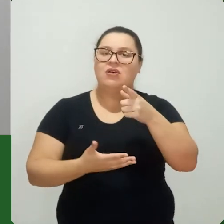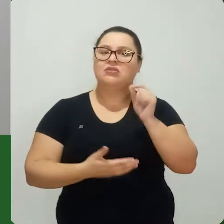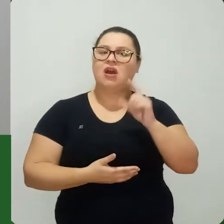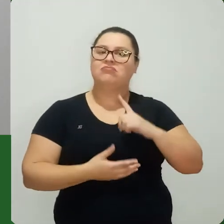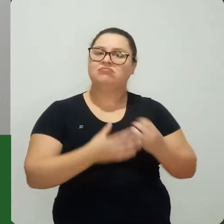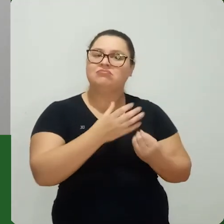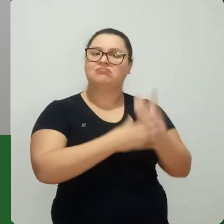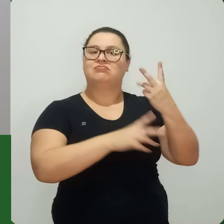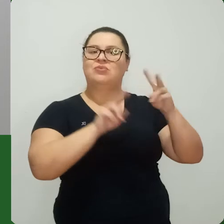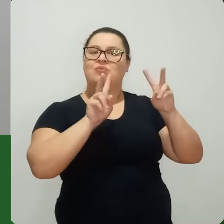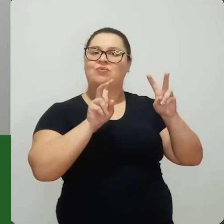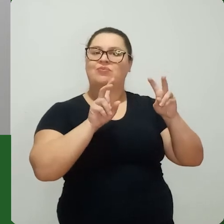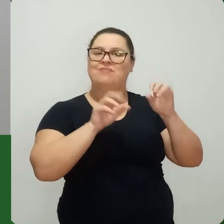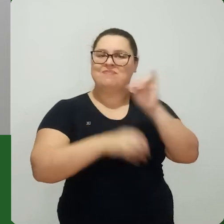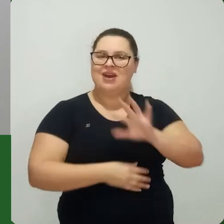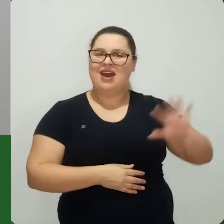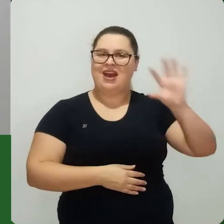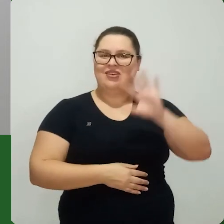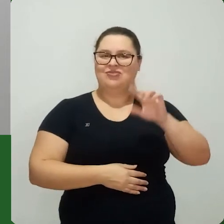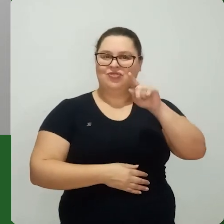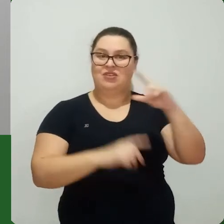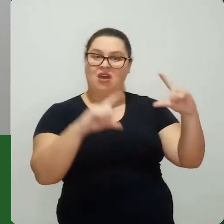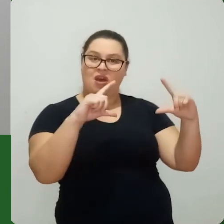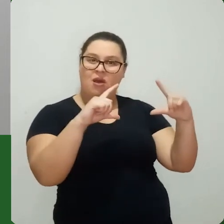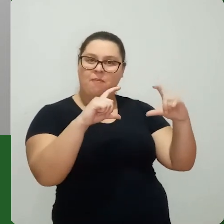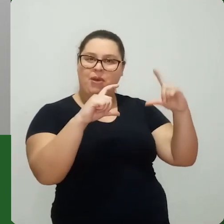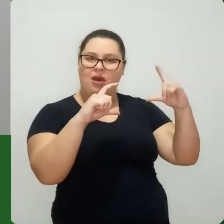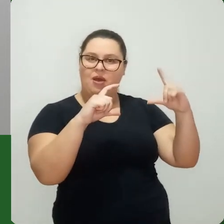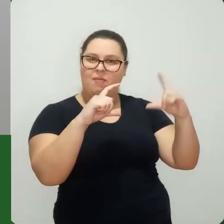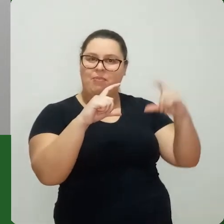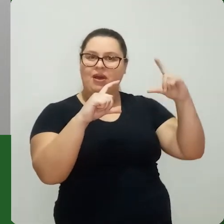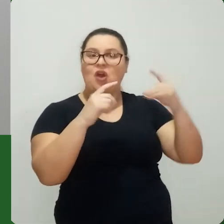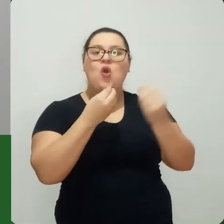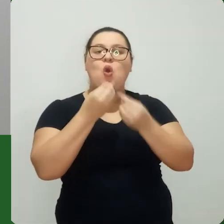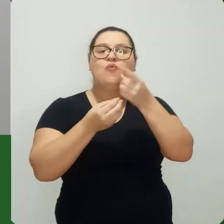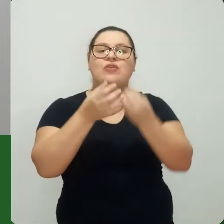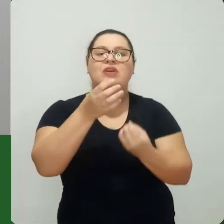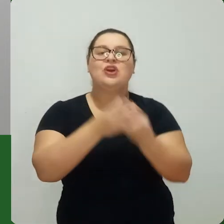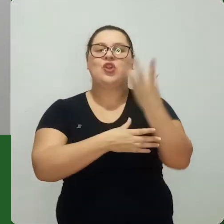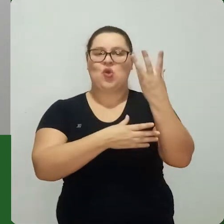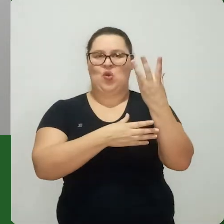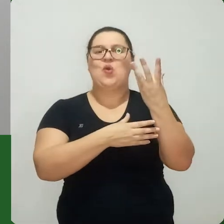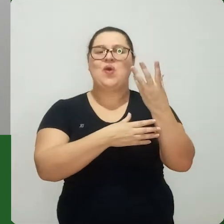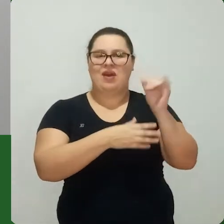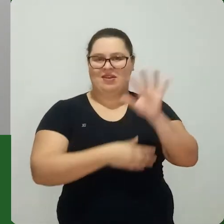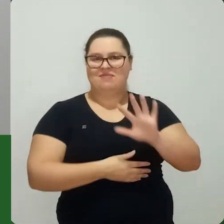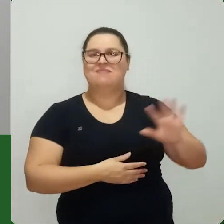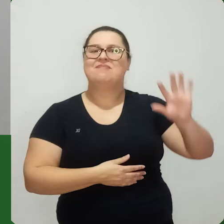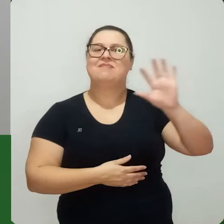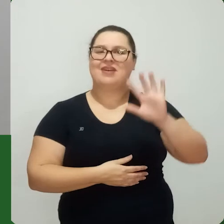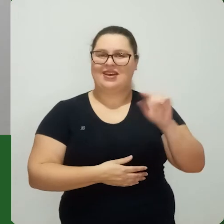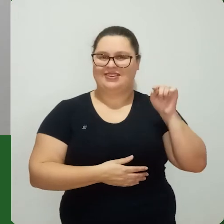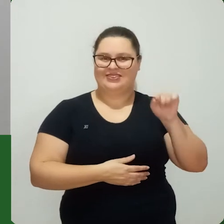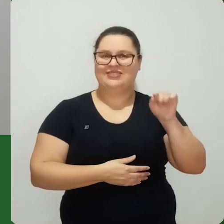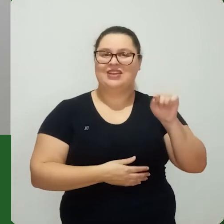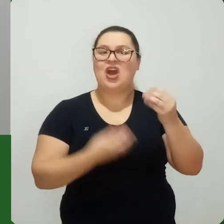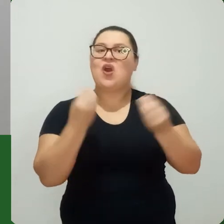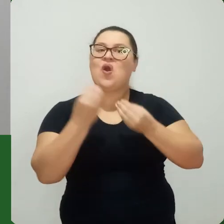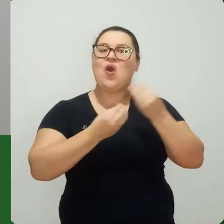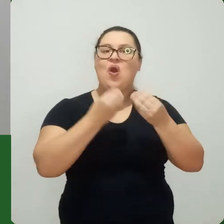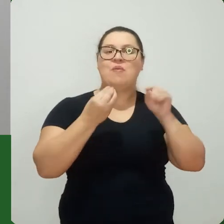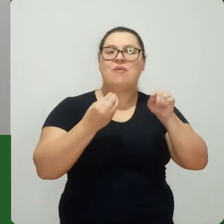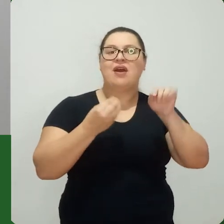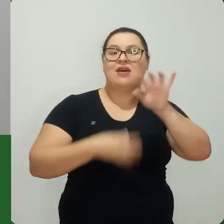antes de dar o clique, você, como fotógrafo, como você quis criar aquela imagem. E uma vez que ela já está feita, como que essa